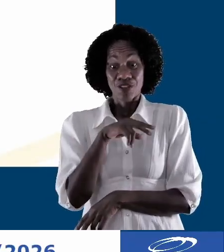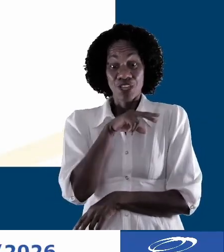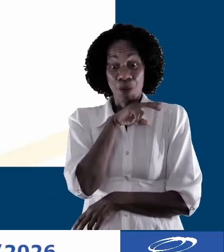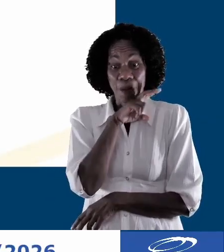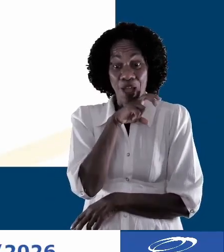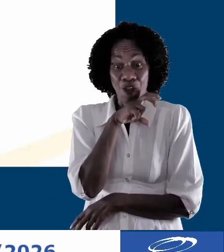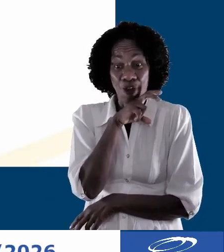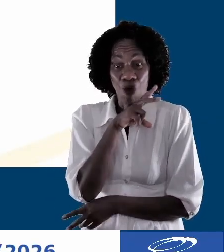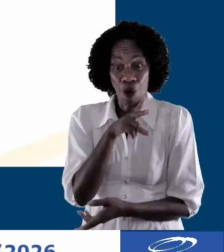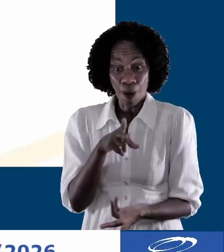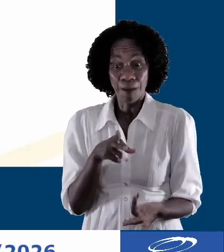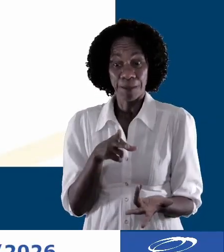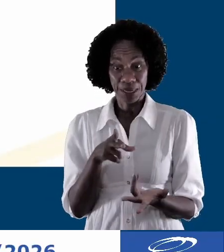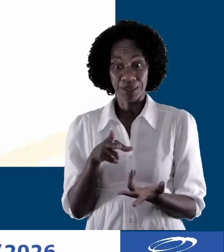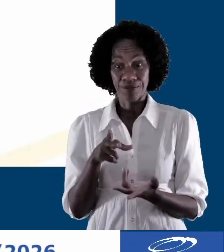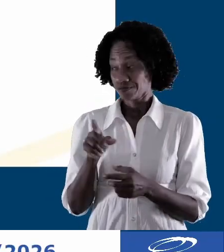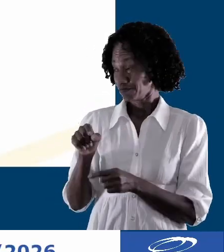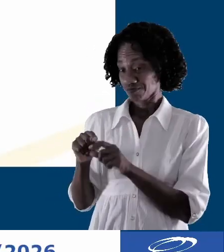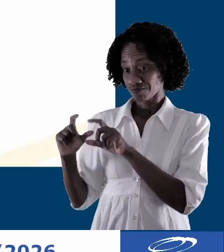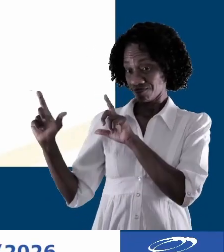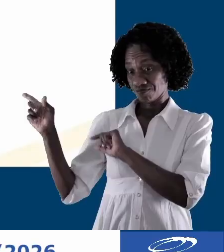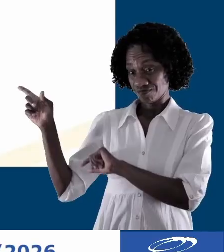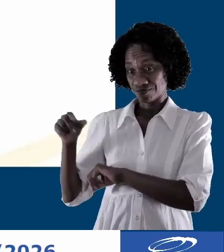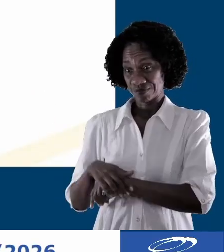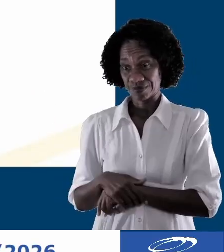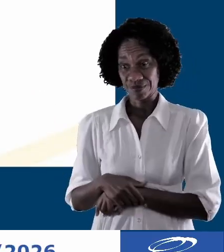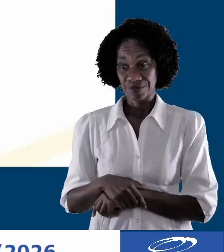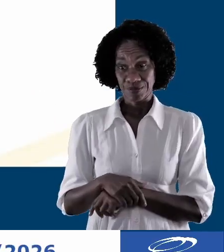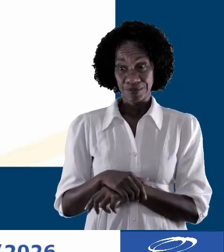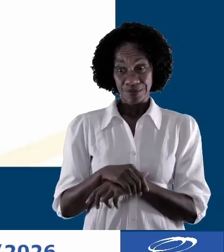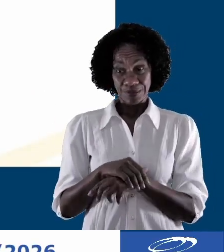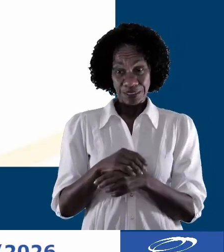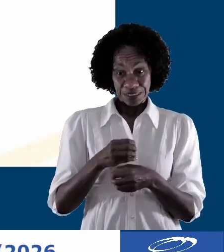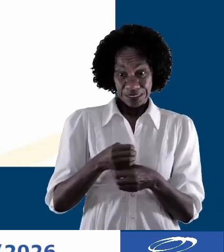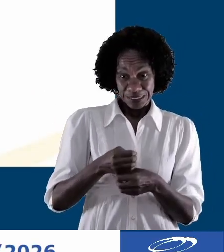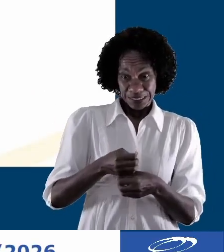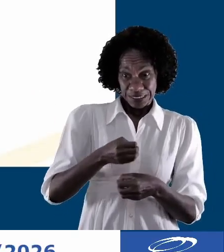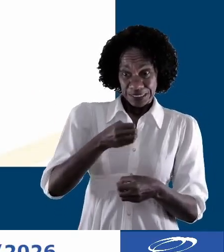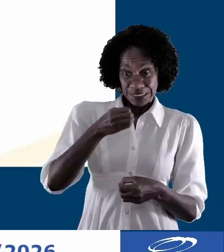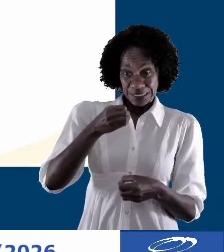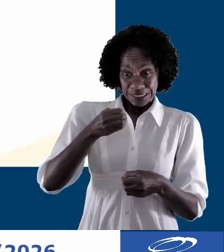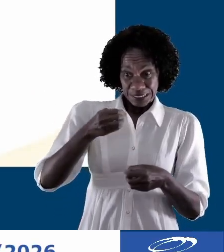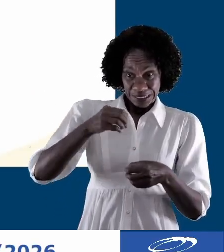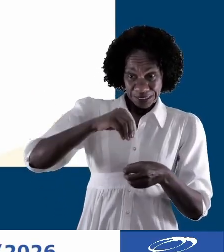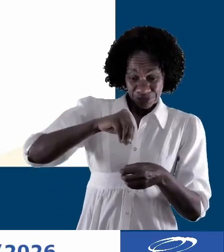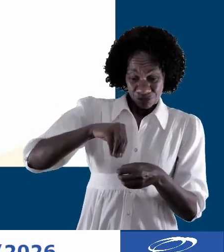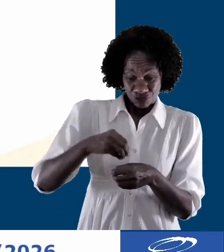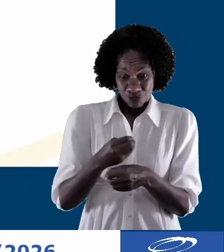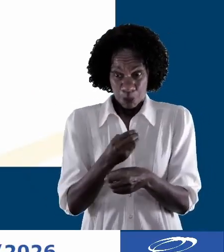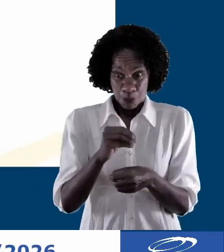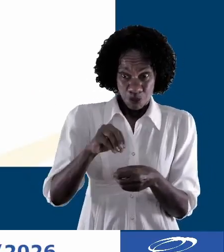luxação facetária importante em múltiplos níveis leva a alteração de carga e isso modifica a placa vertebral de